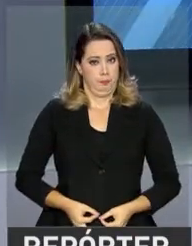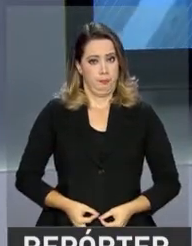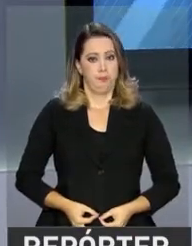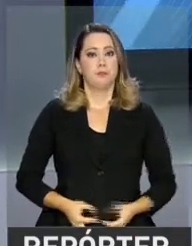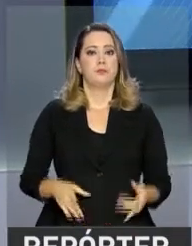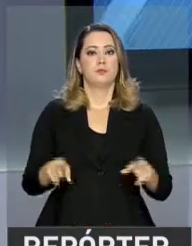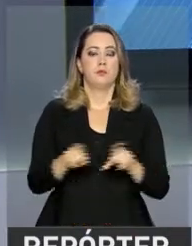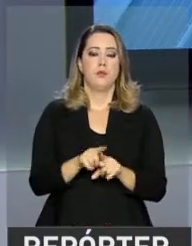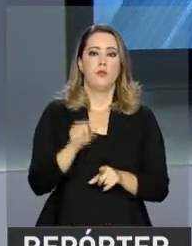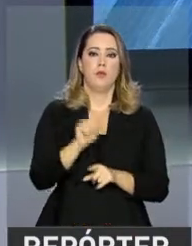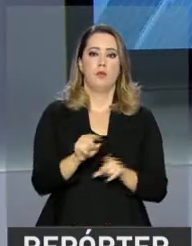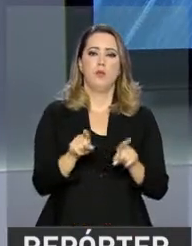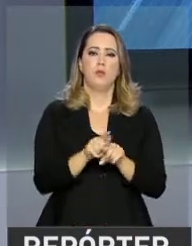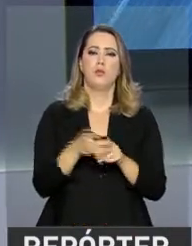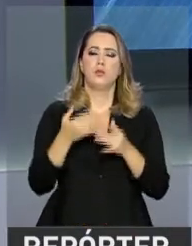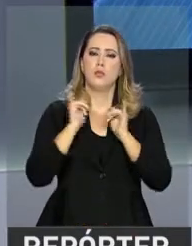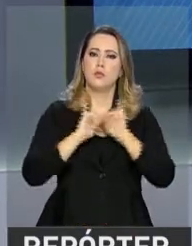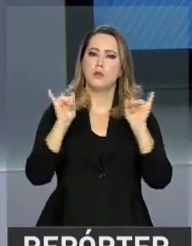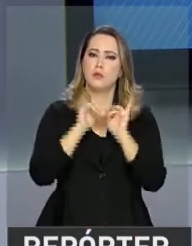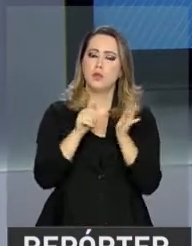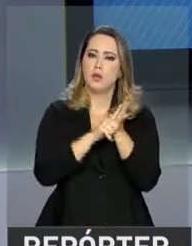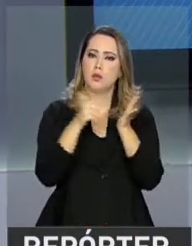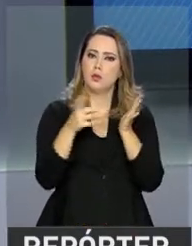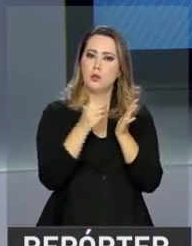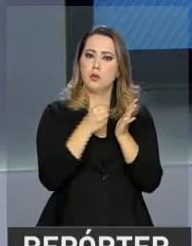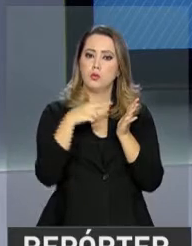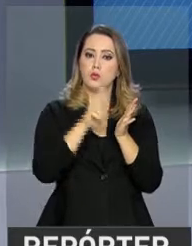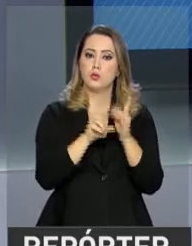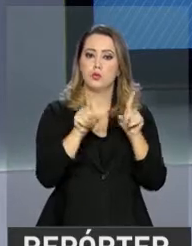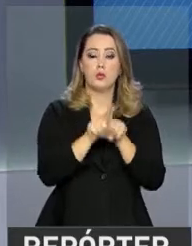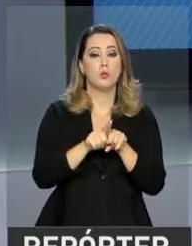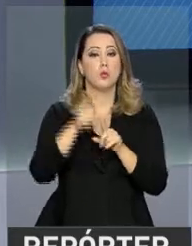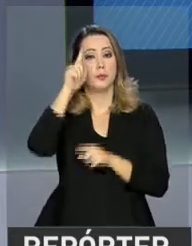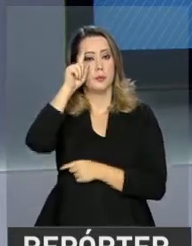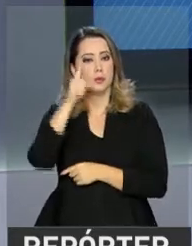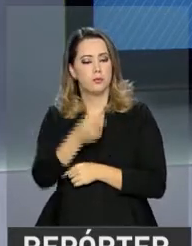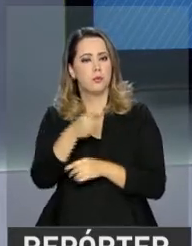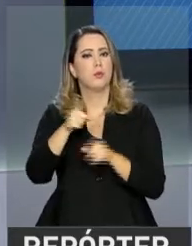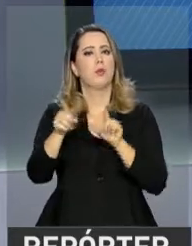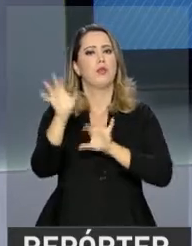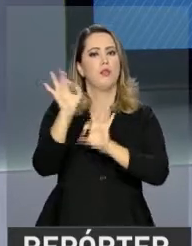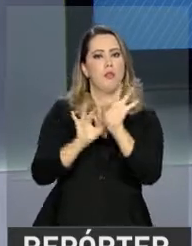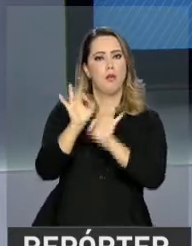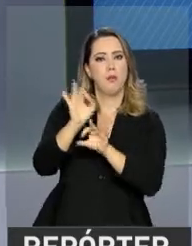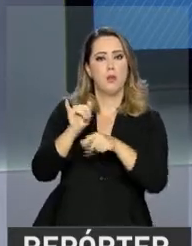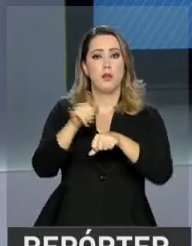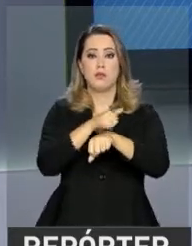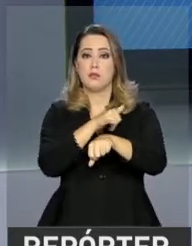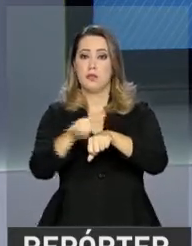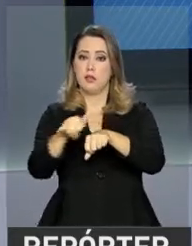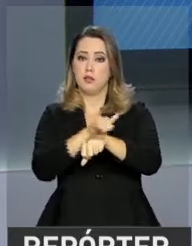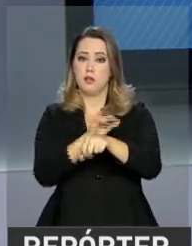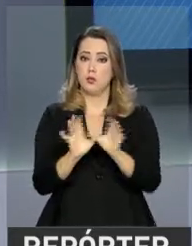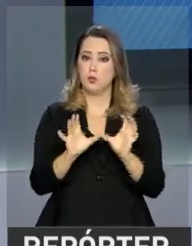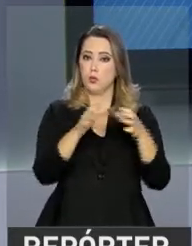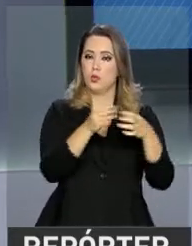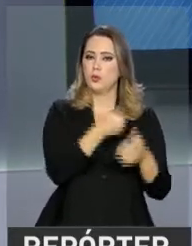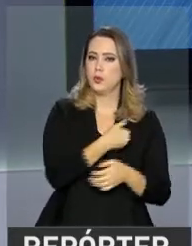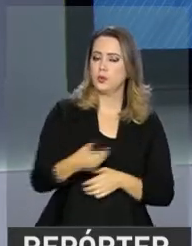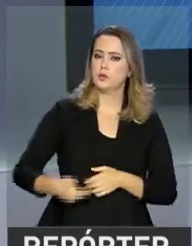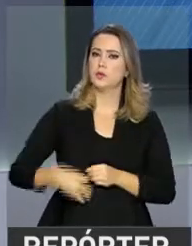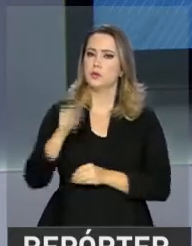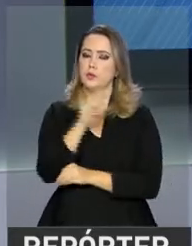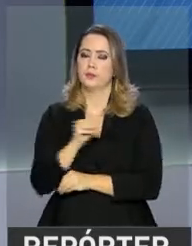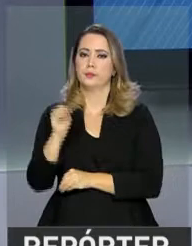publicado no diário oficial da união de hoje e determina a elaboração de estratégias comuns entre os órgãos do governo para que o atendimento